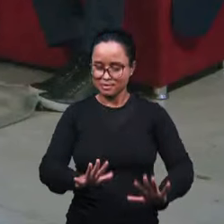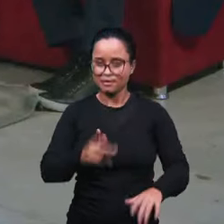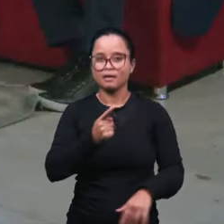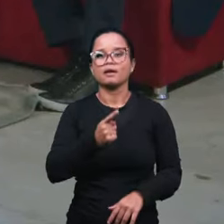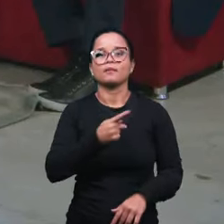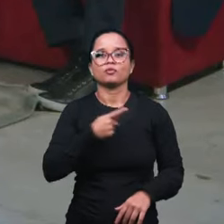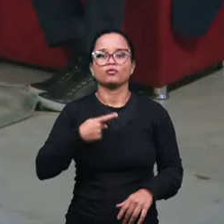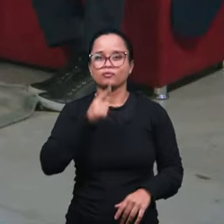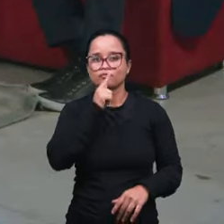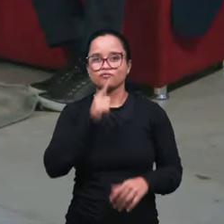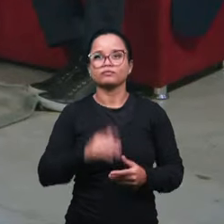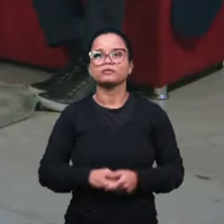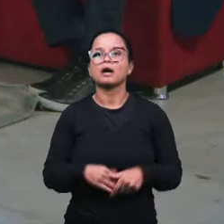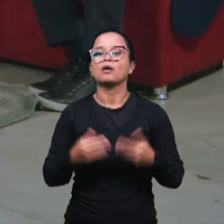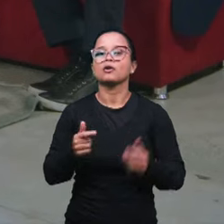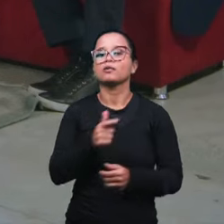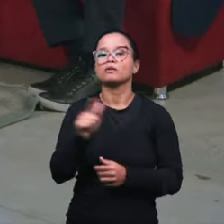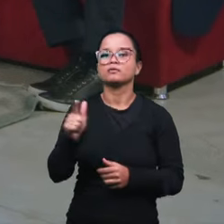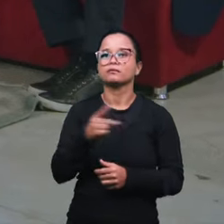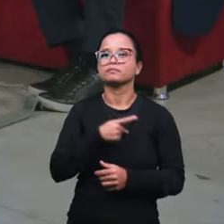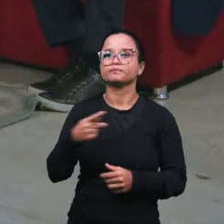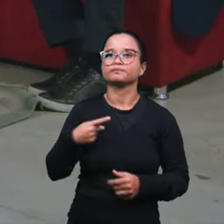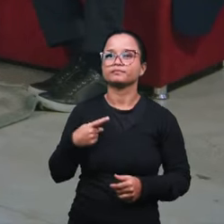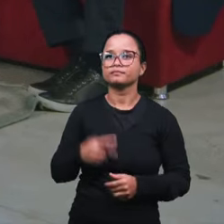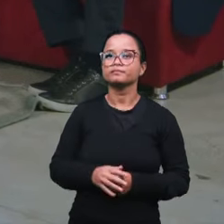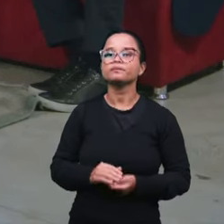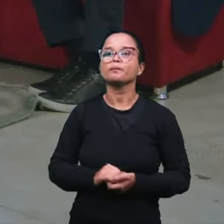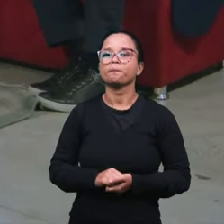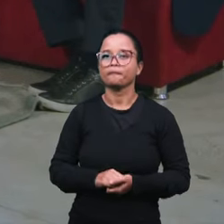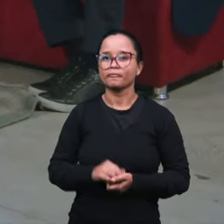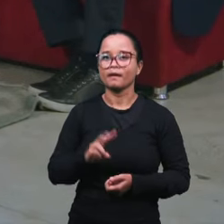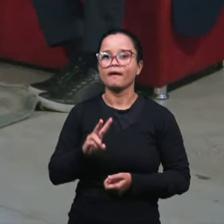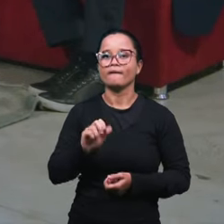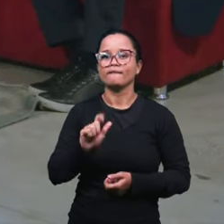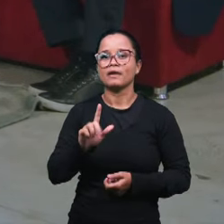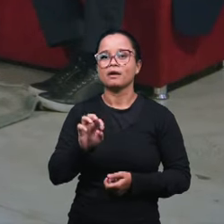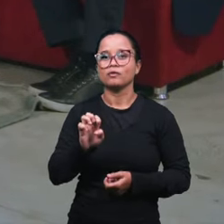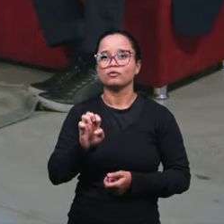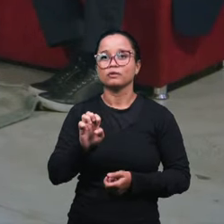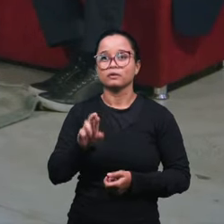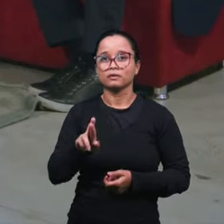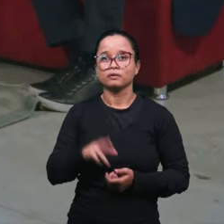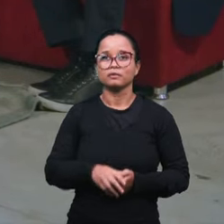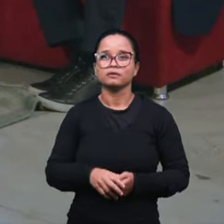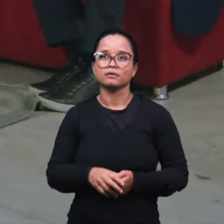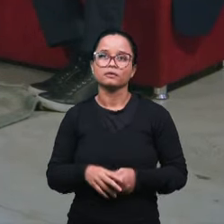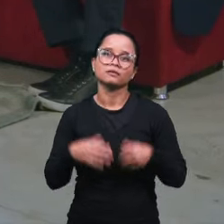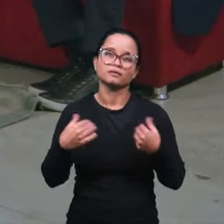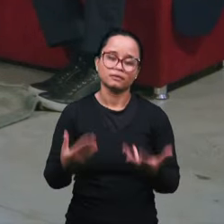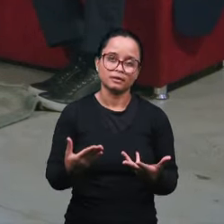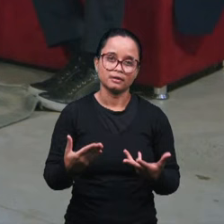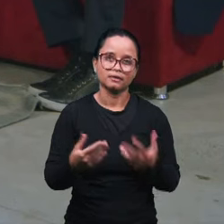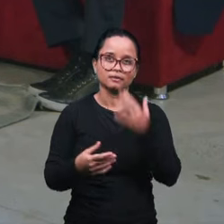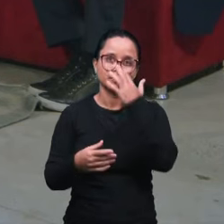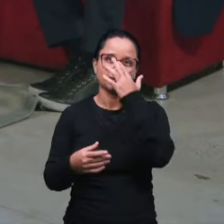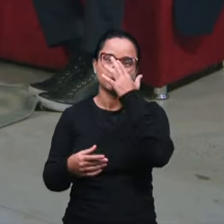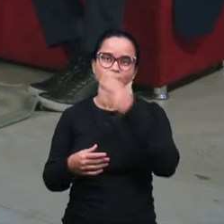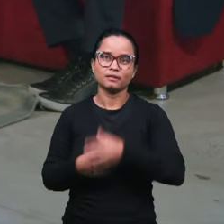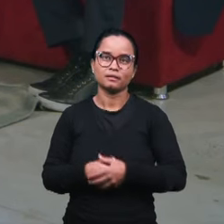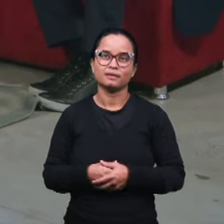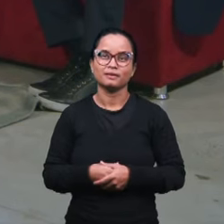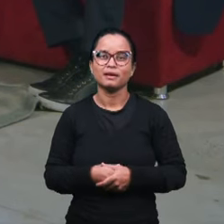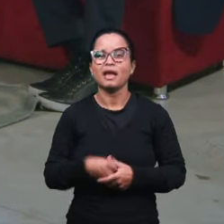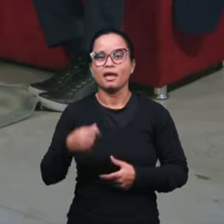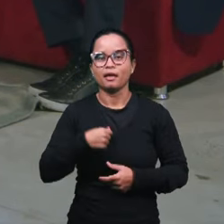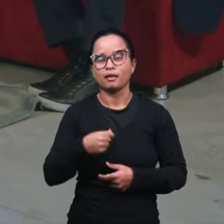Muito bom. Pastor Walter, mais alguma coisa? Perfeito. Pastor Luiz Carlos. Conselho apenas, né, pastor Gilson? Desculpe se eu estou falando